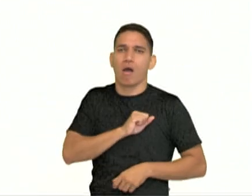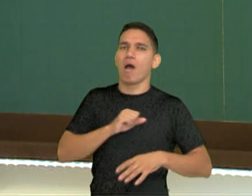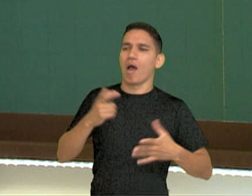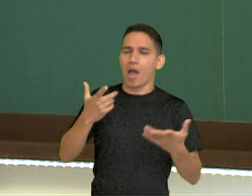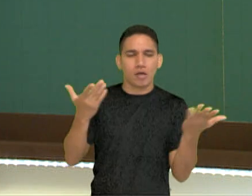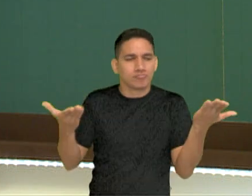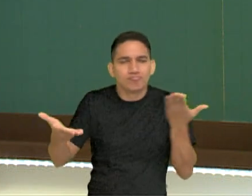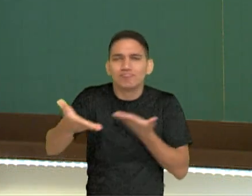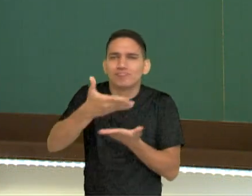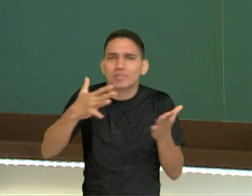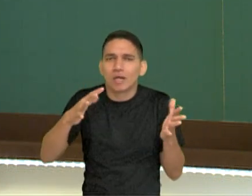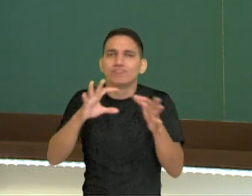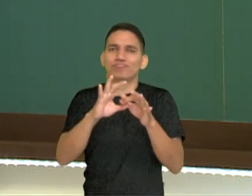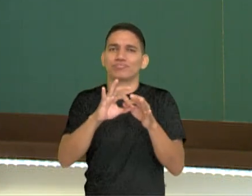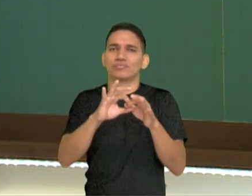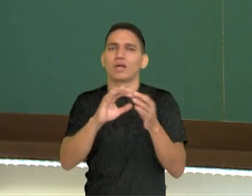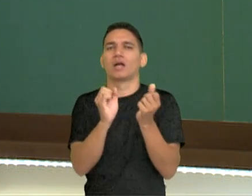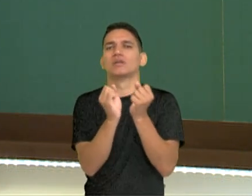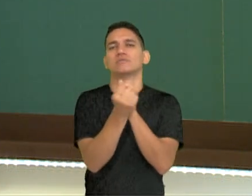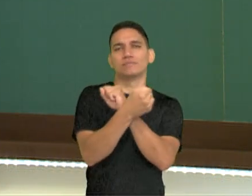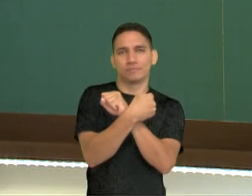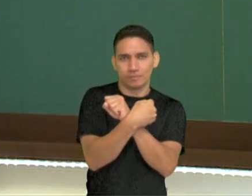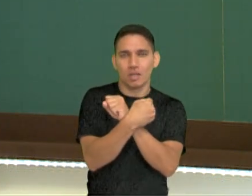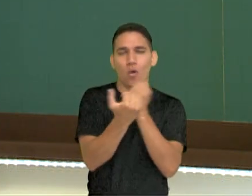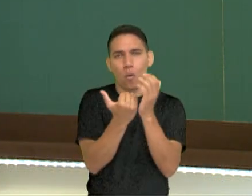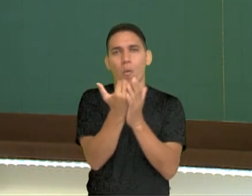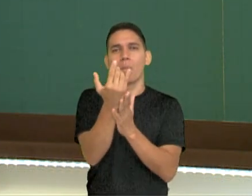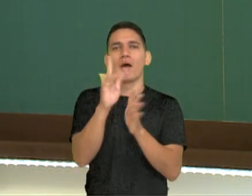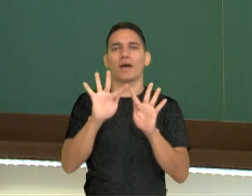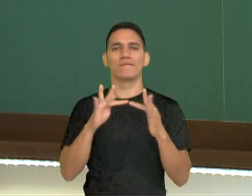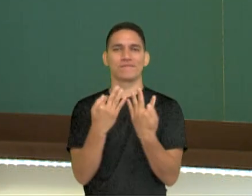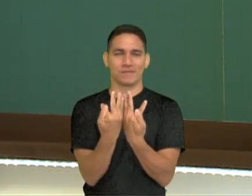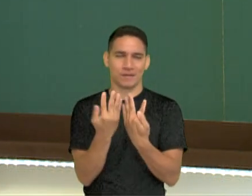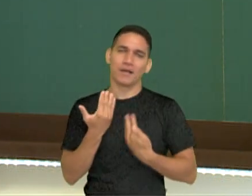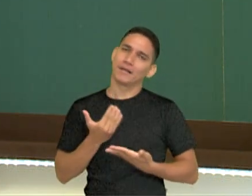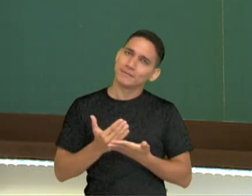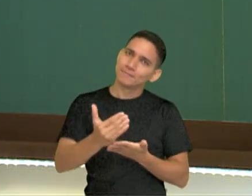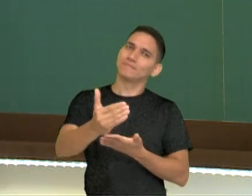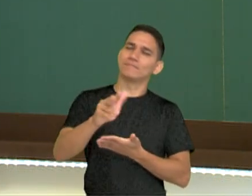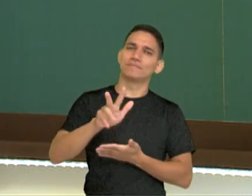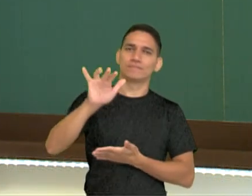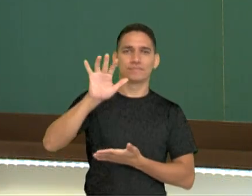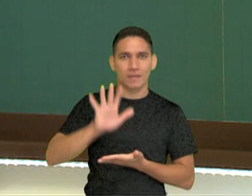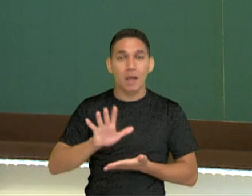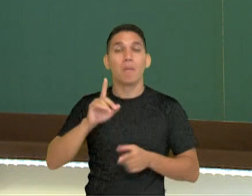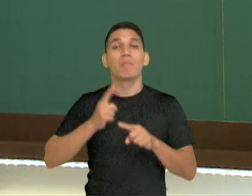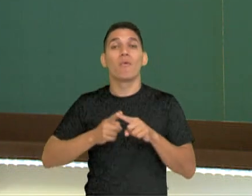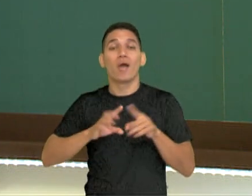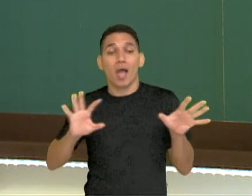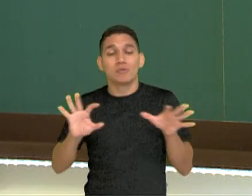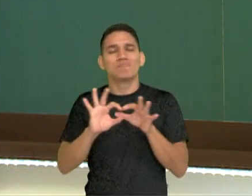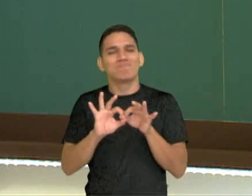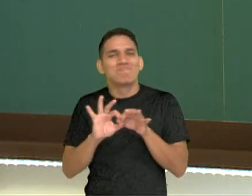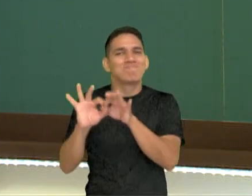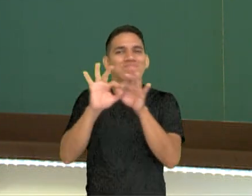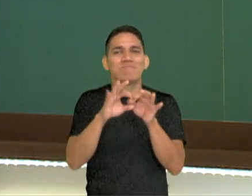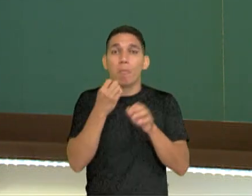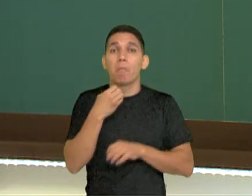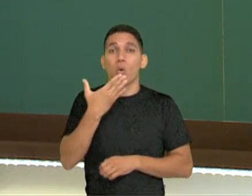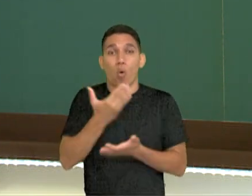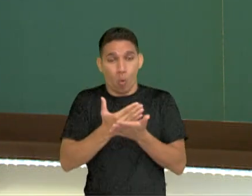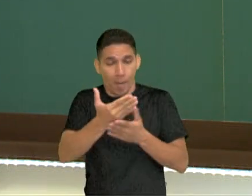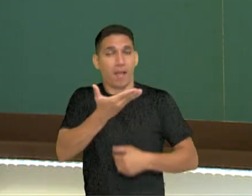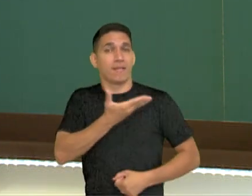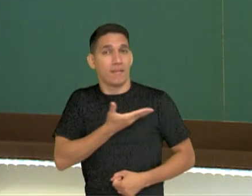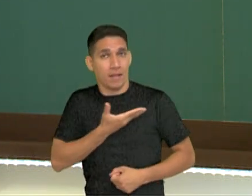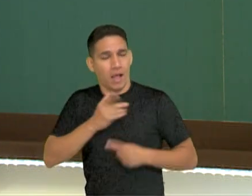cativadas uma pela outra e assim formam ali uma família, né? Constrói ali bons laços, um laço de amizade